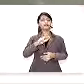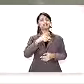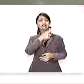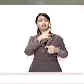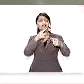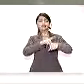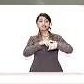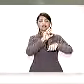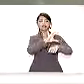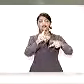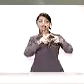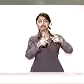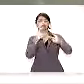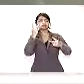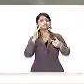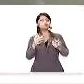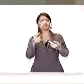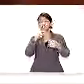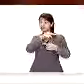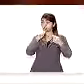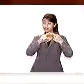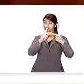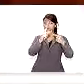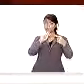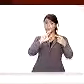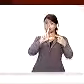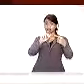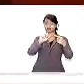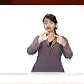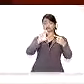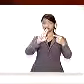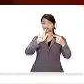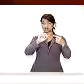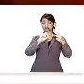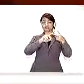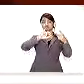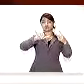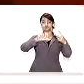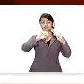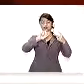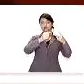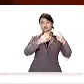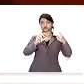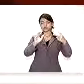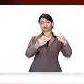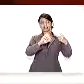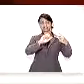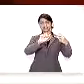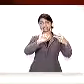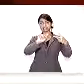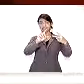um tempo de outro né Aqui tá o Paulo Sérgio marcum e João saiad é mas os períodos